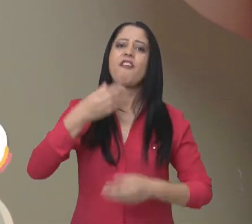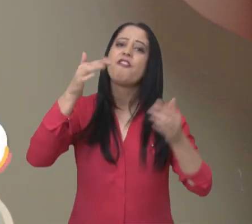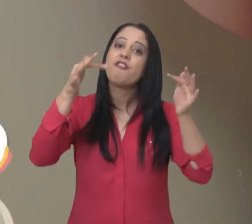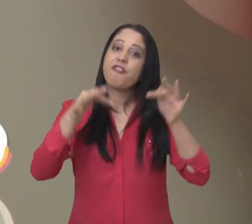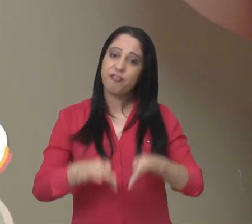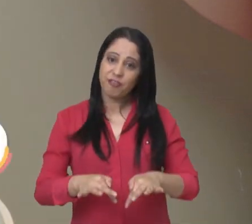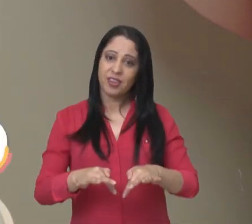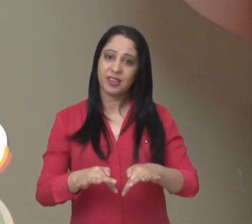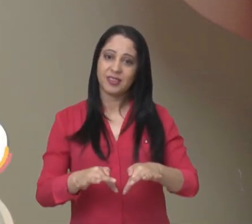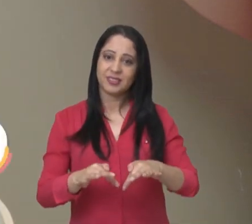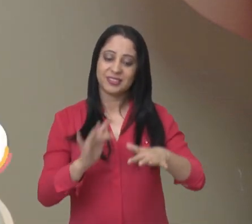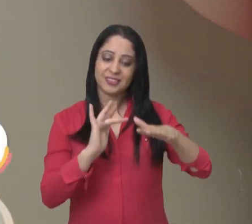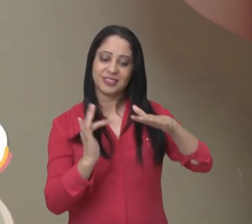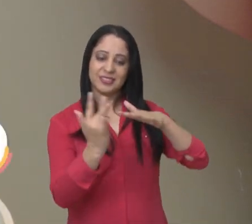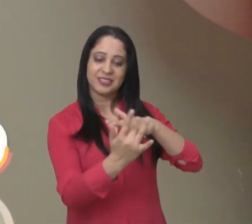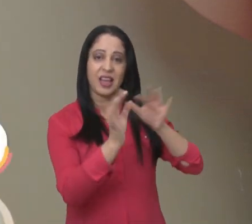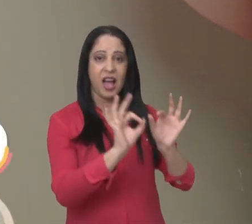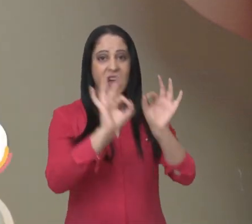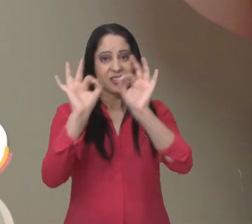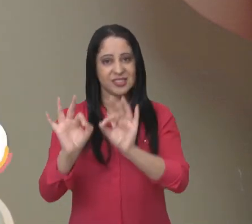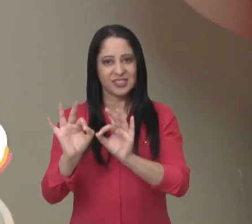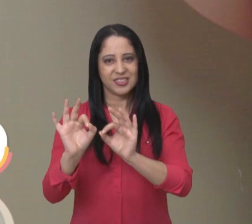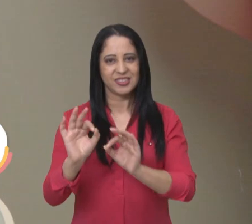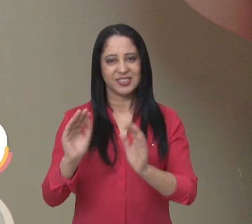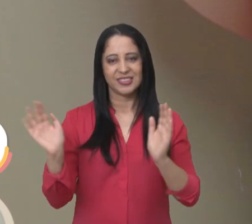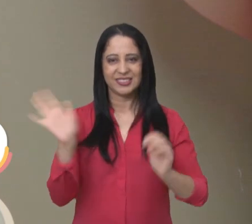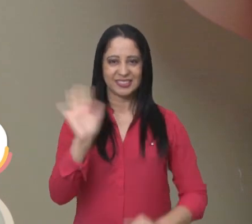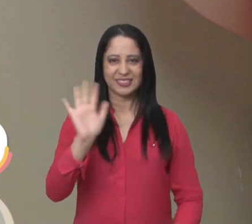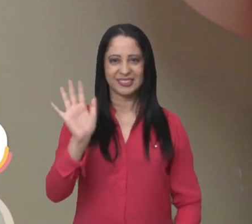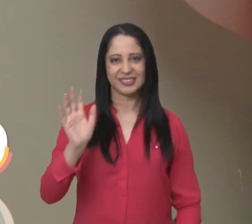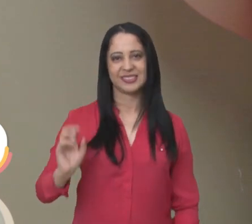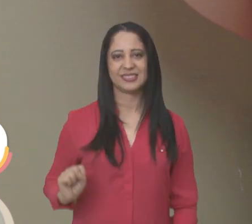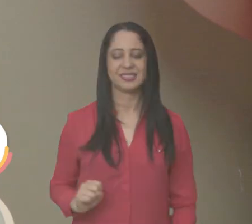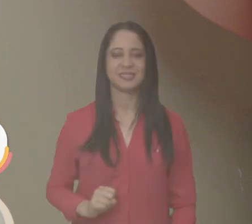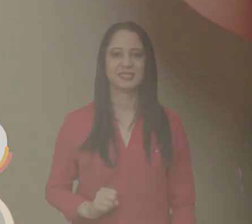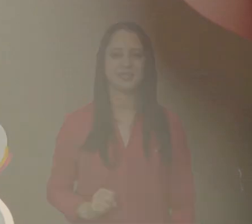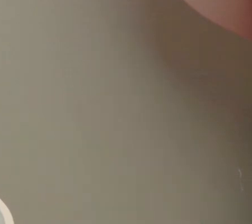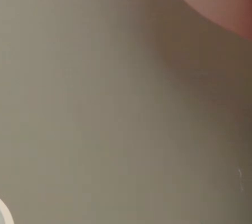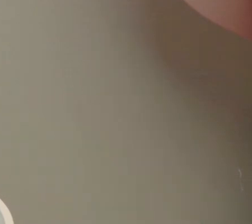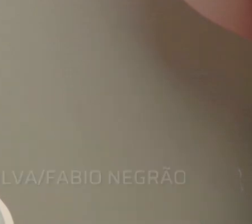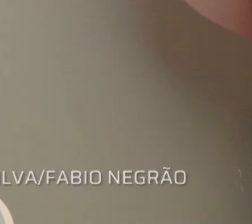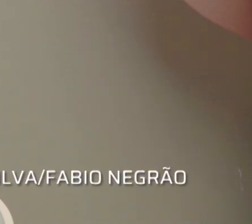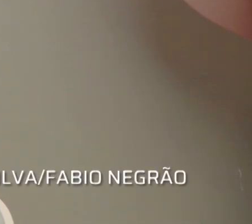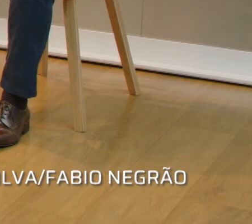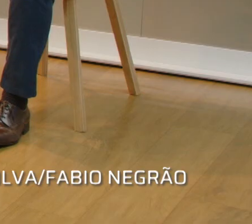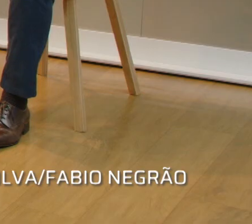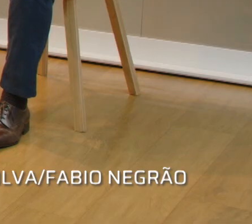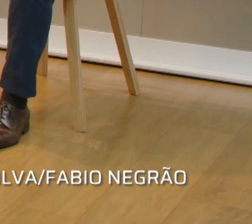Você de hoje fica por aqui. Acompanhe a gente nas redes sociais. Até a próxima!